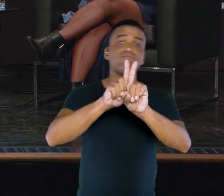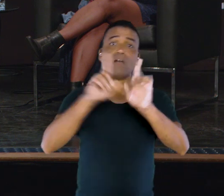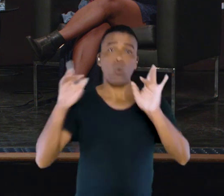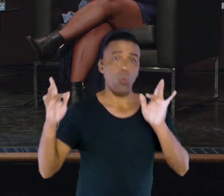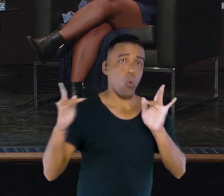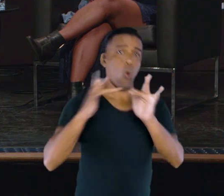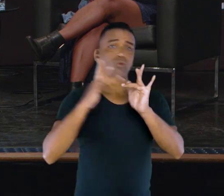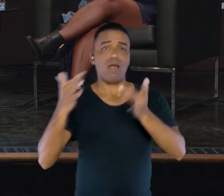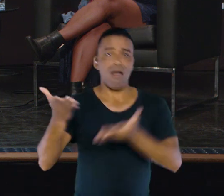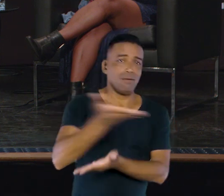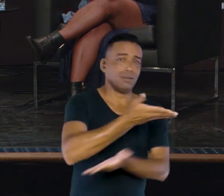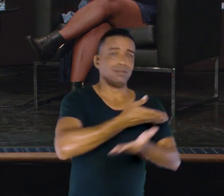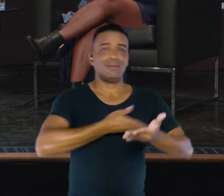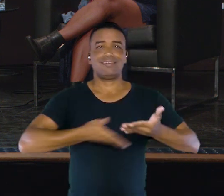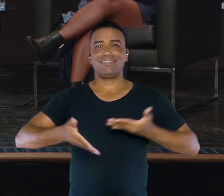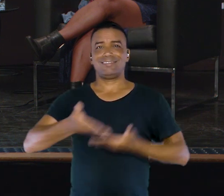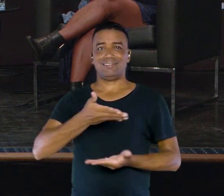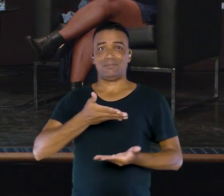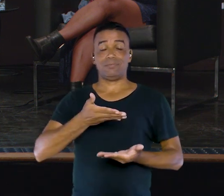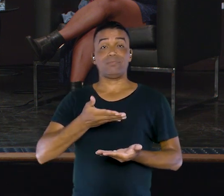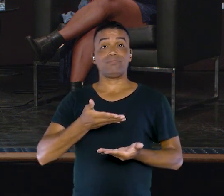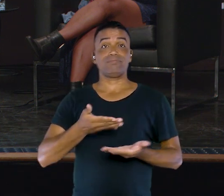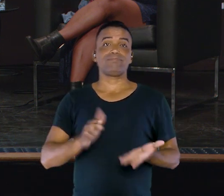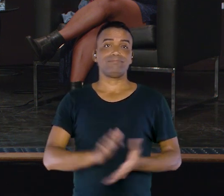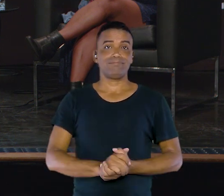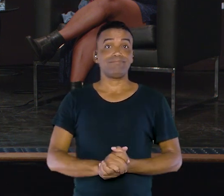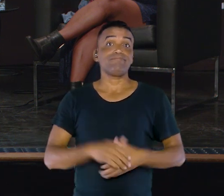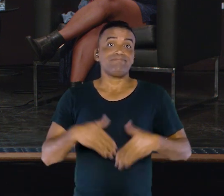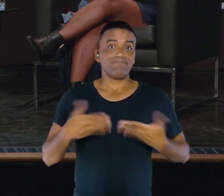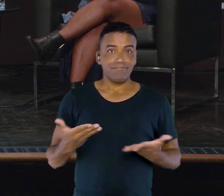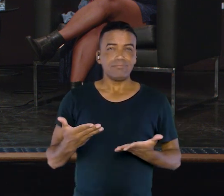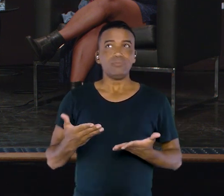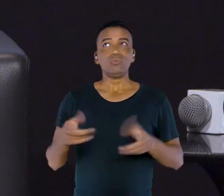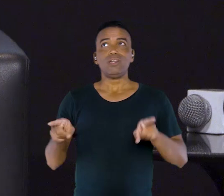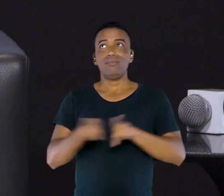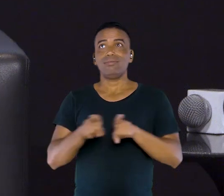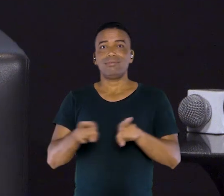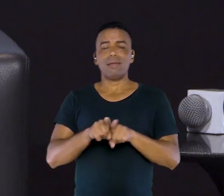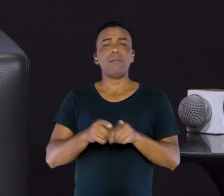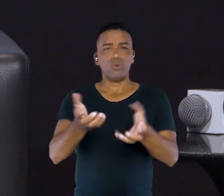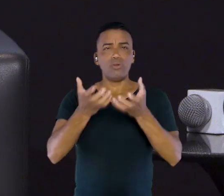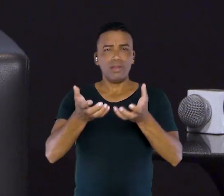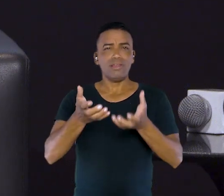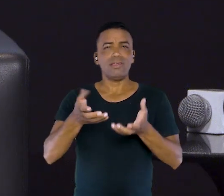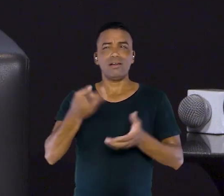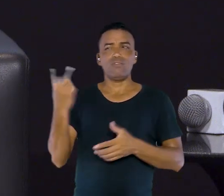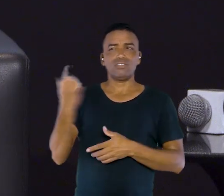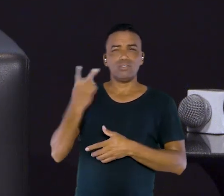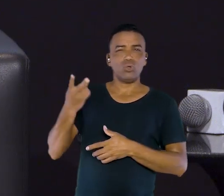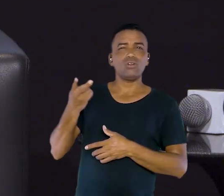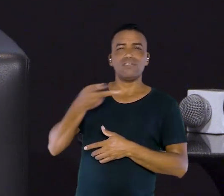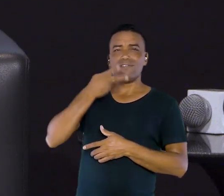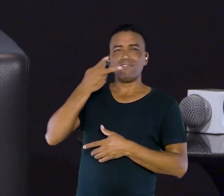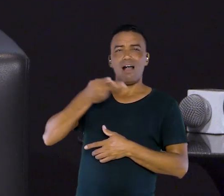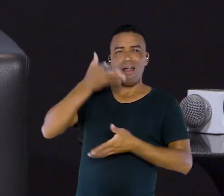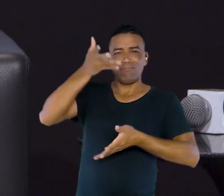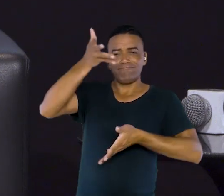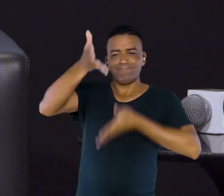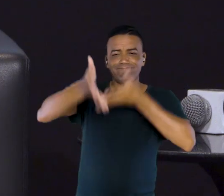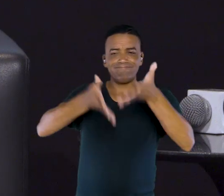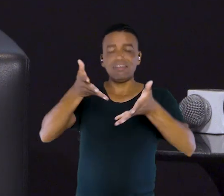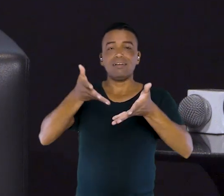nessa interrelação, né? E aí, um ponto também que eu queria ouvir vocês dois, né, é